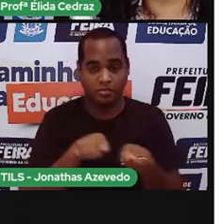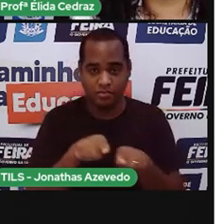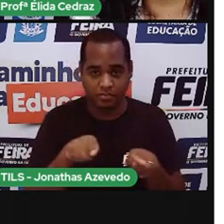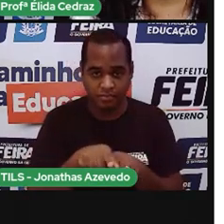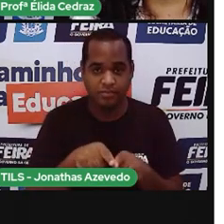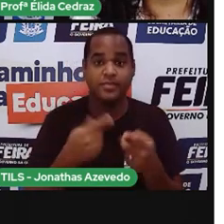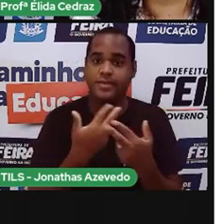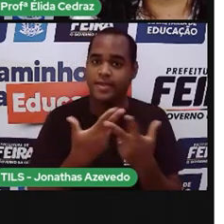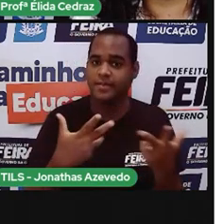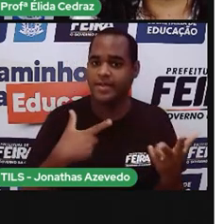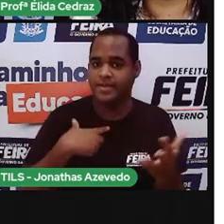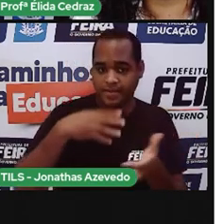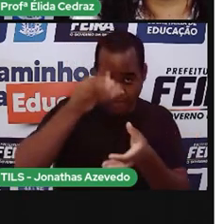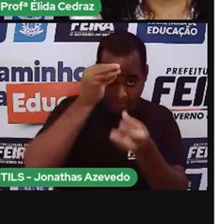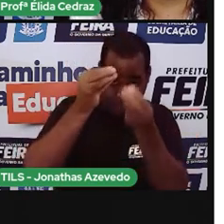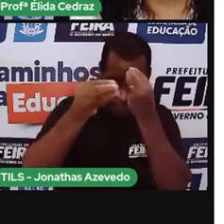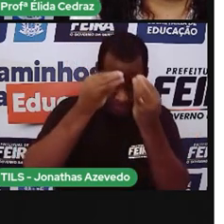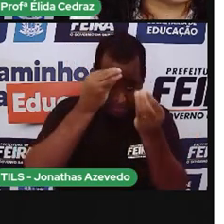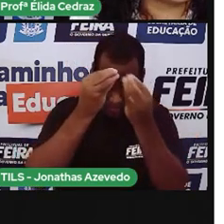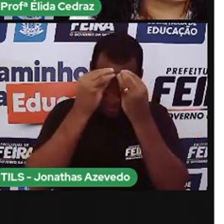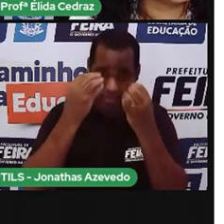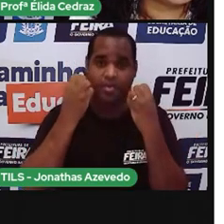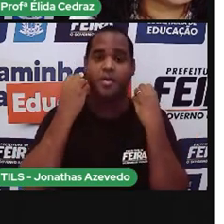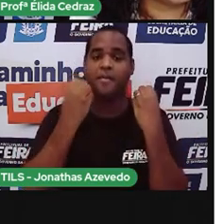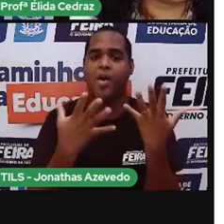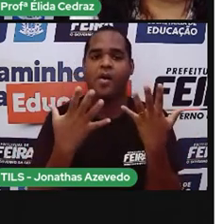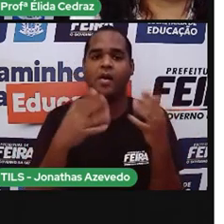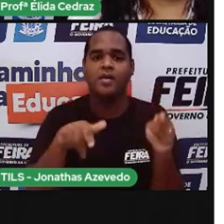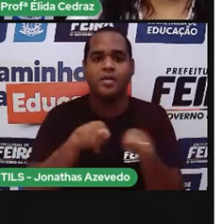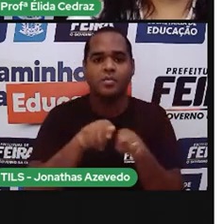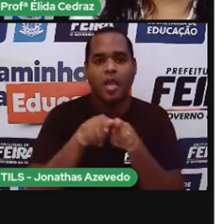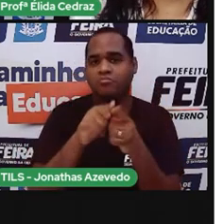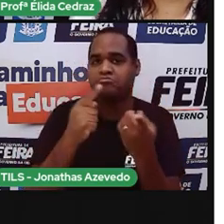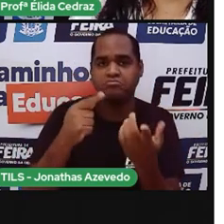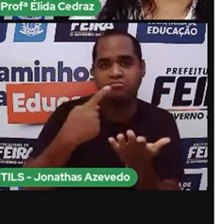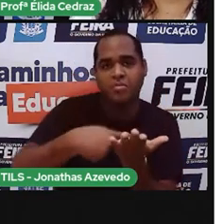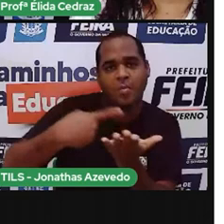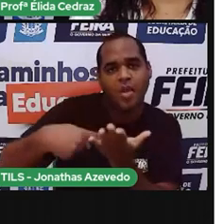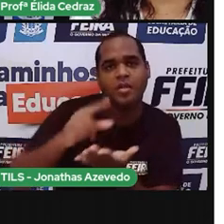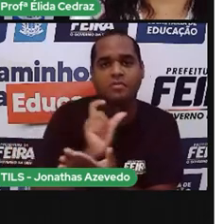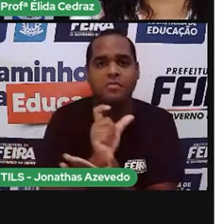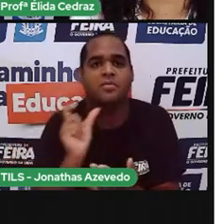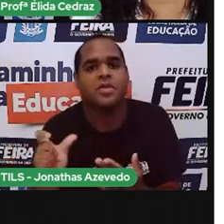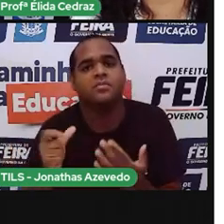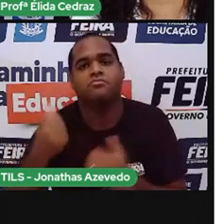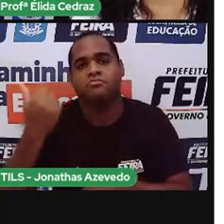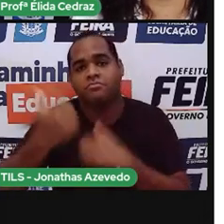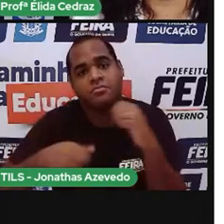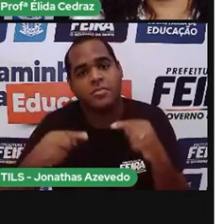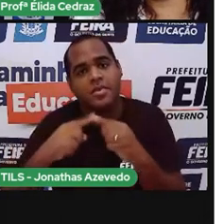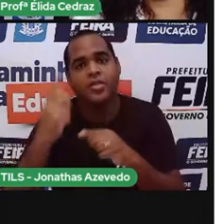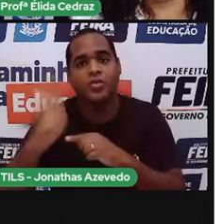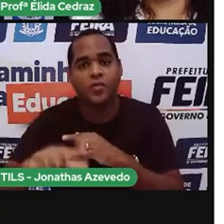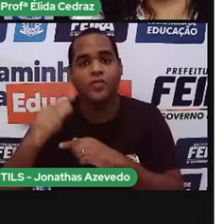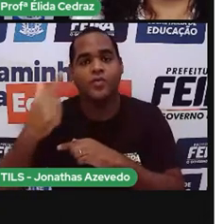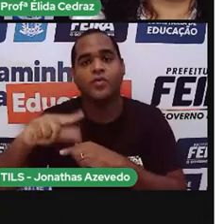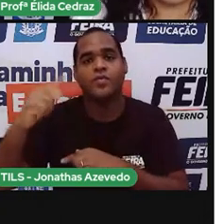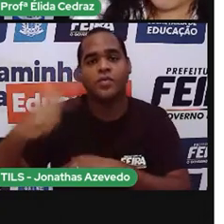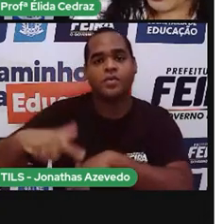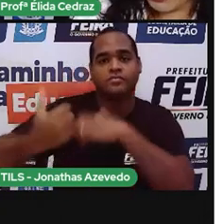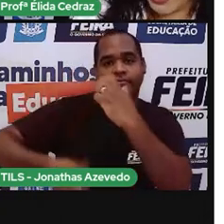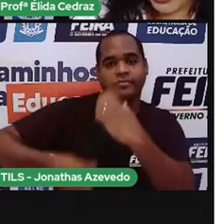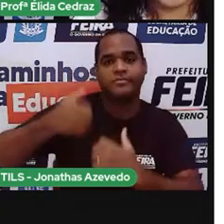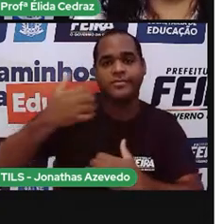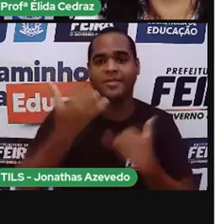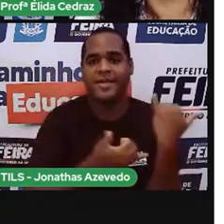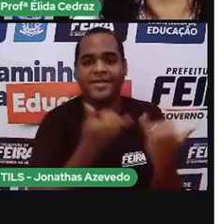favorecendo a memorização das letras recheadas de rimas, repetições que deixam a brincadeira